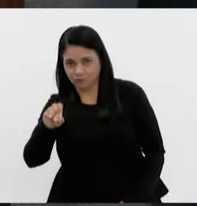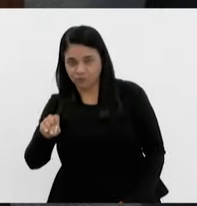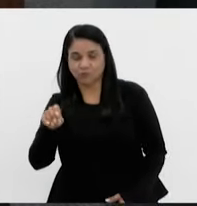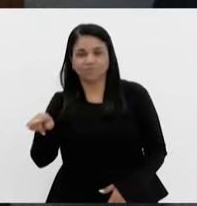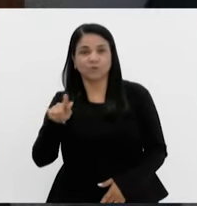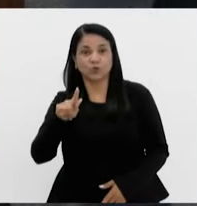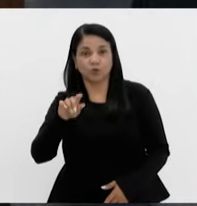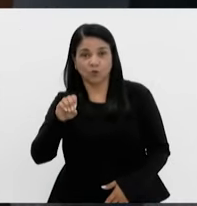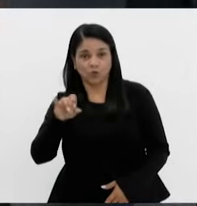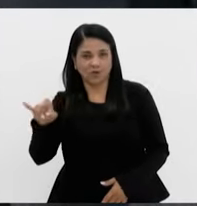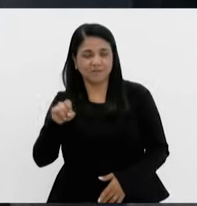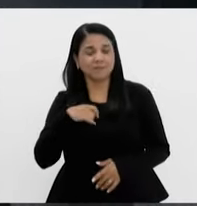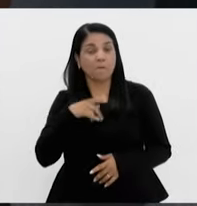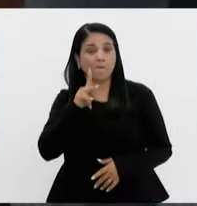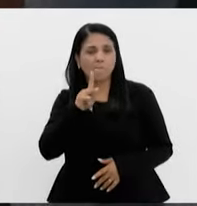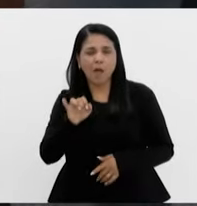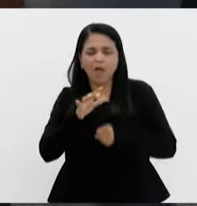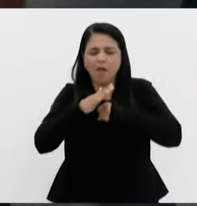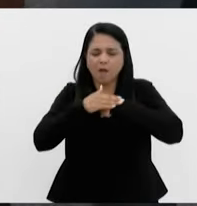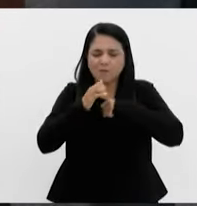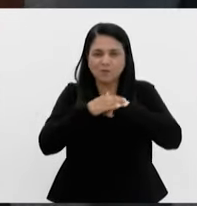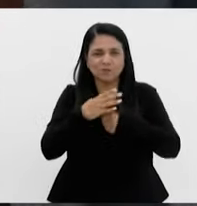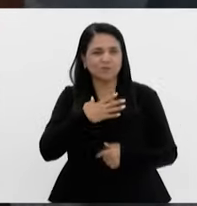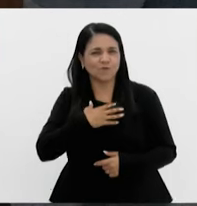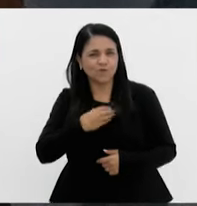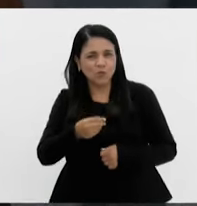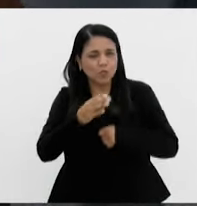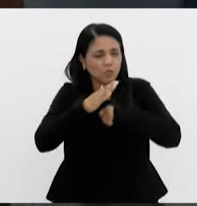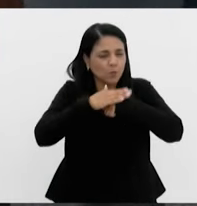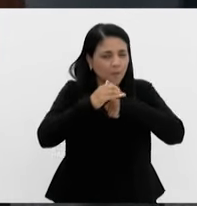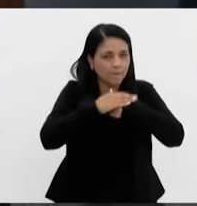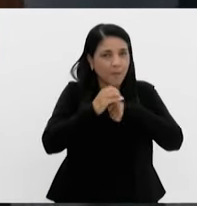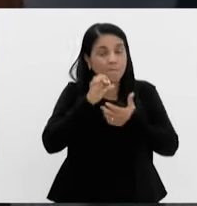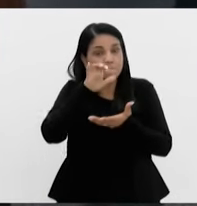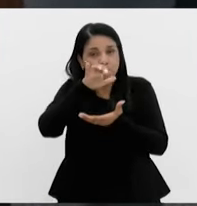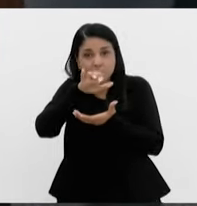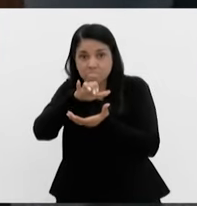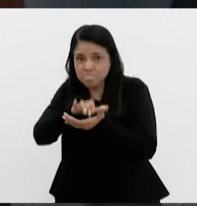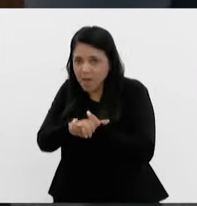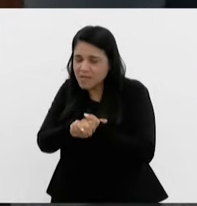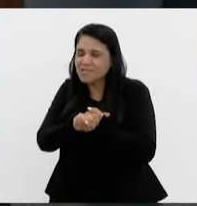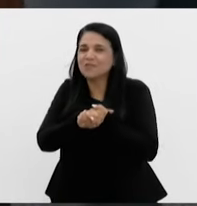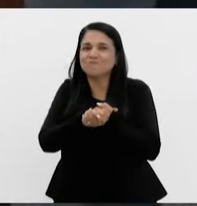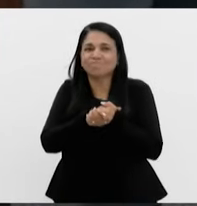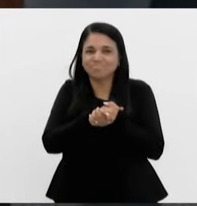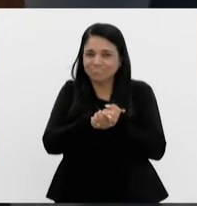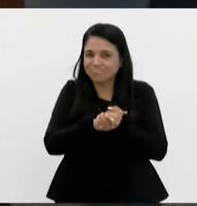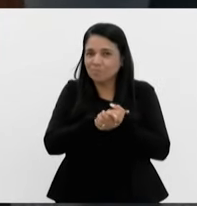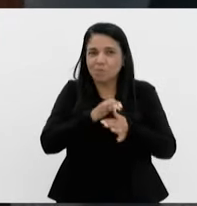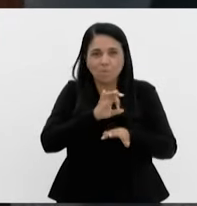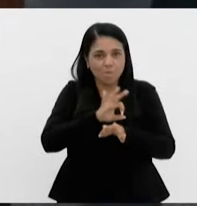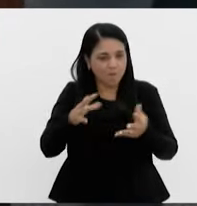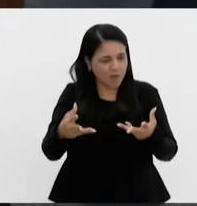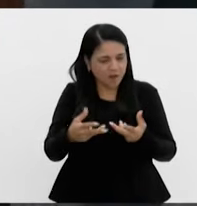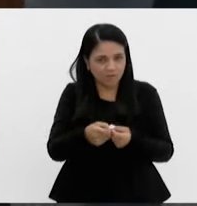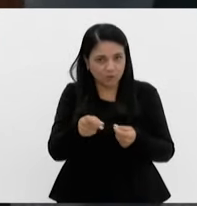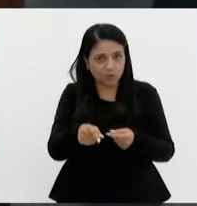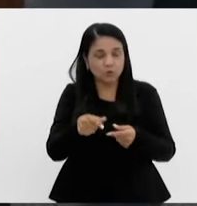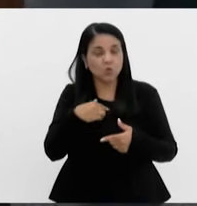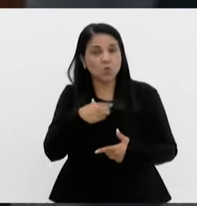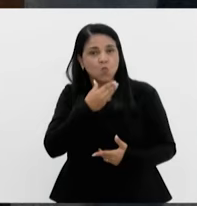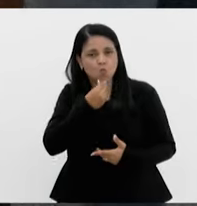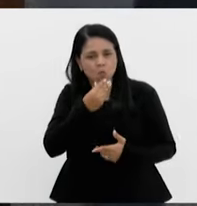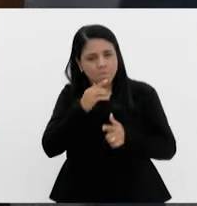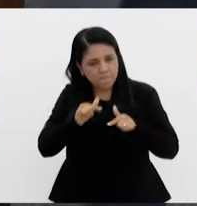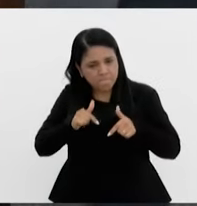amoroso um filho carinhoso um companheiro fervoroso e um homem dedicado à polícia